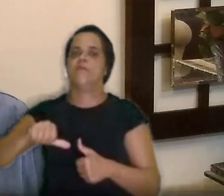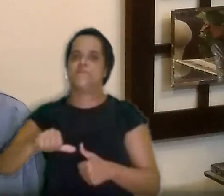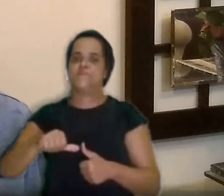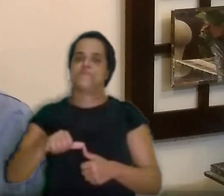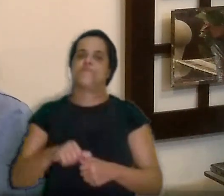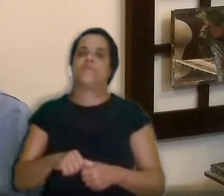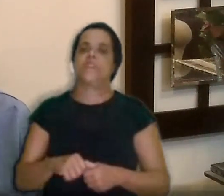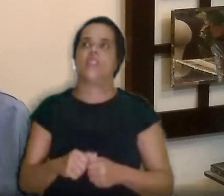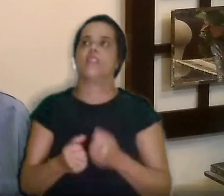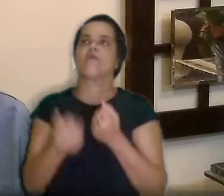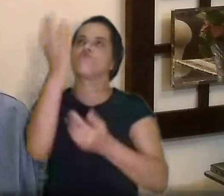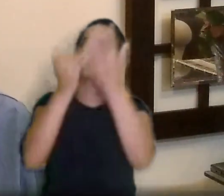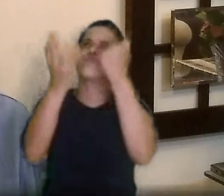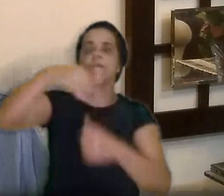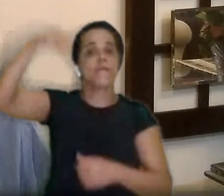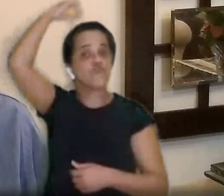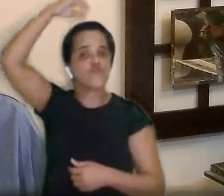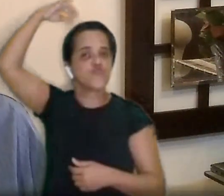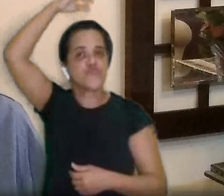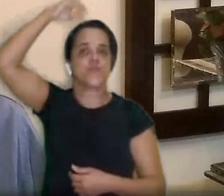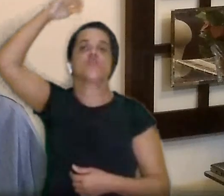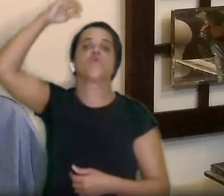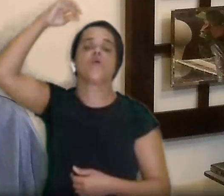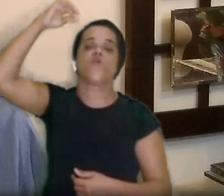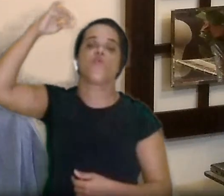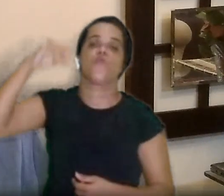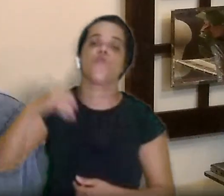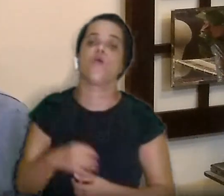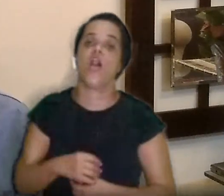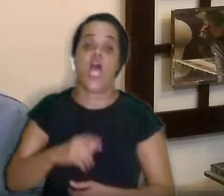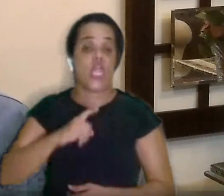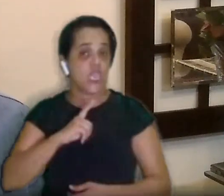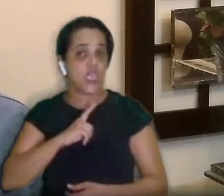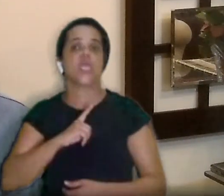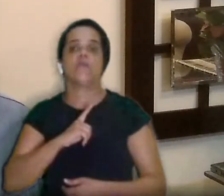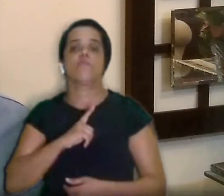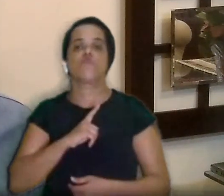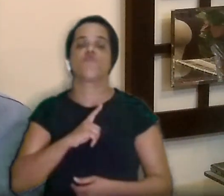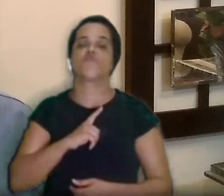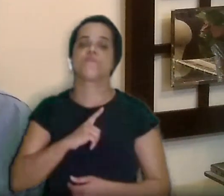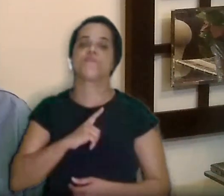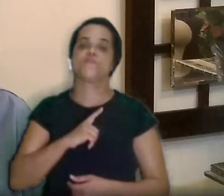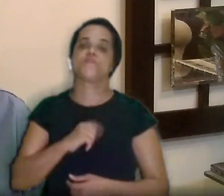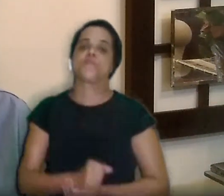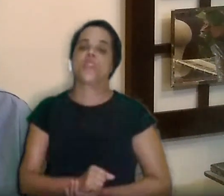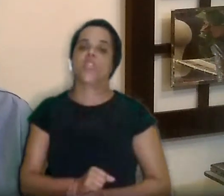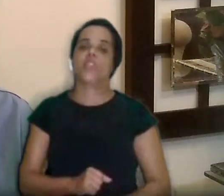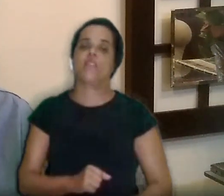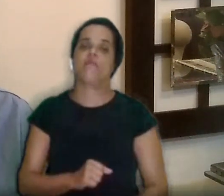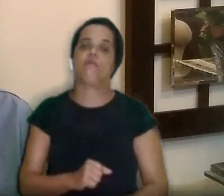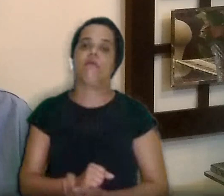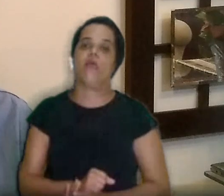nos alimentamos da vontade de Deus, nos preparamos para realizar a sua obra e experimentamos essa vivência que